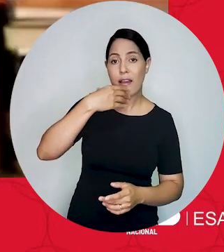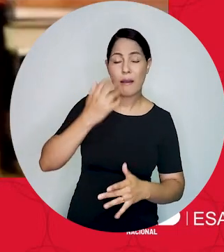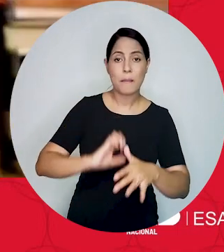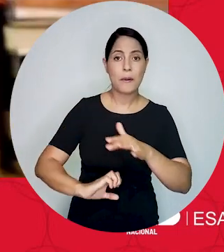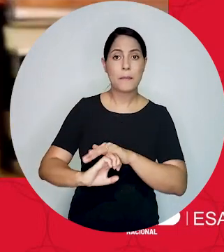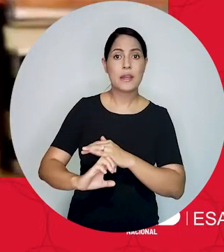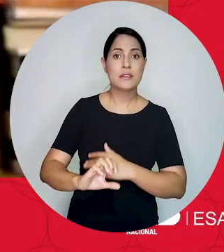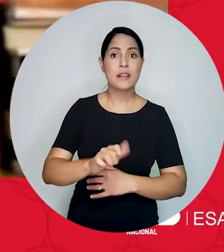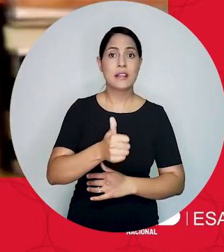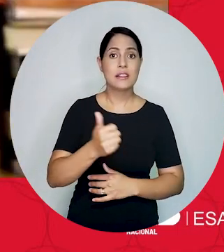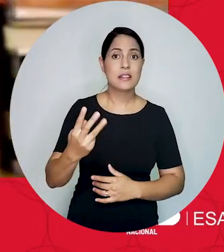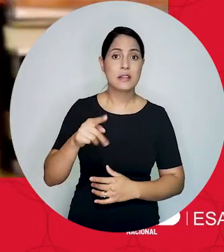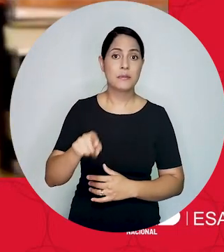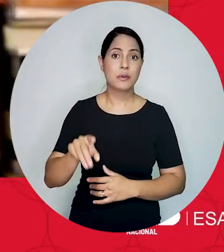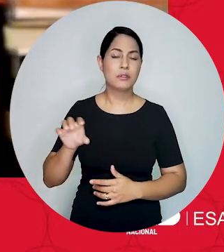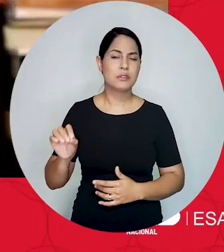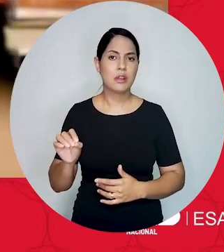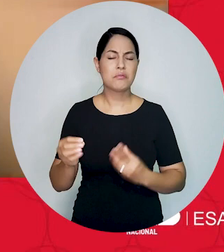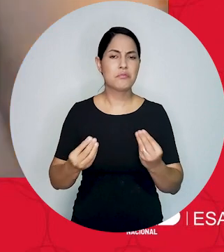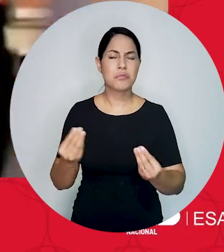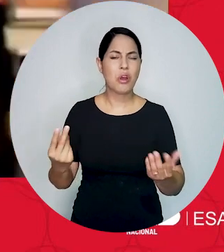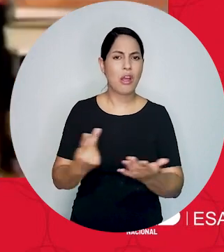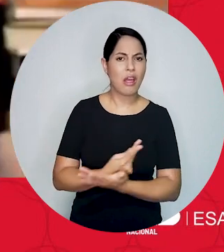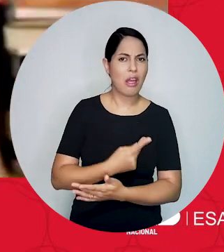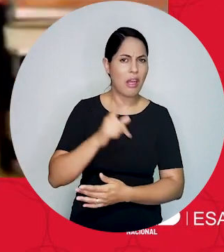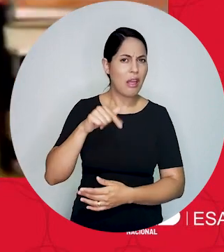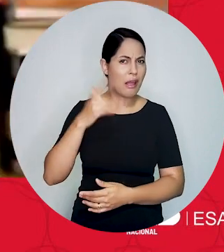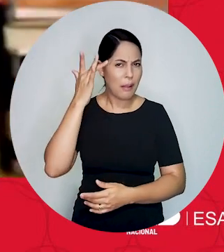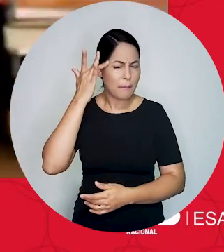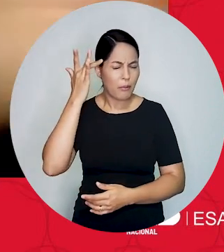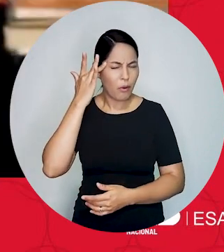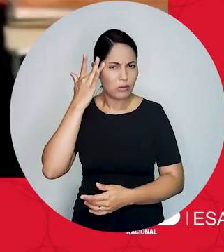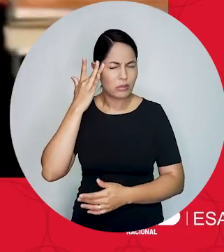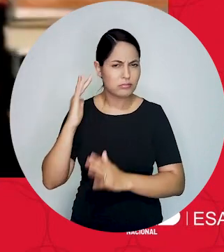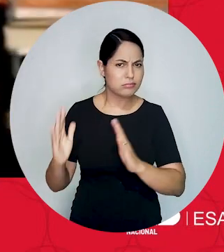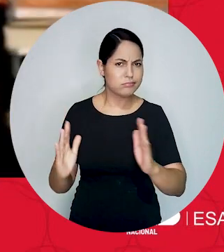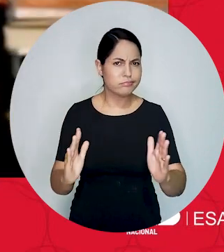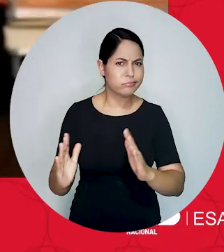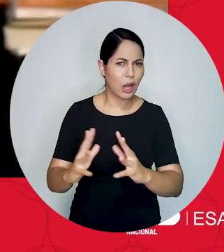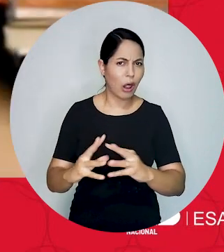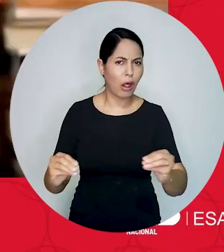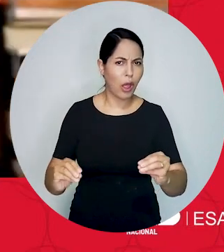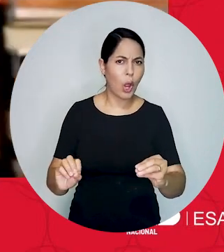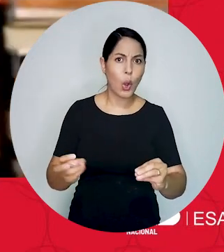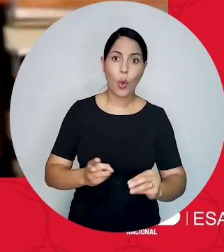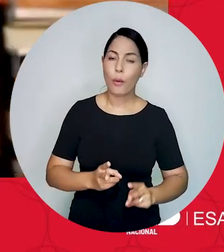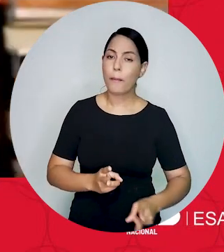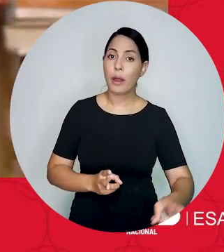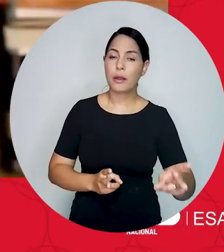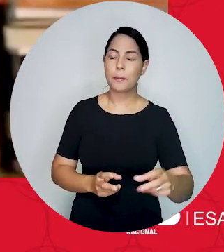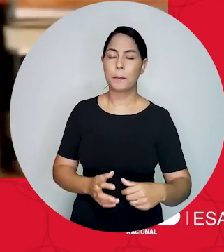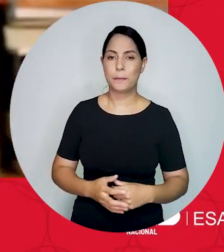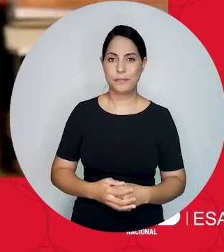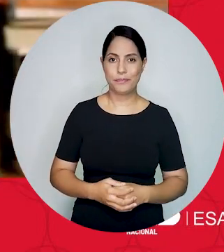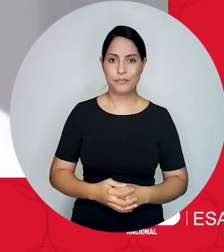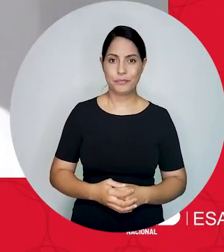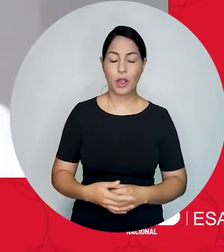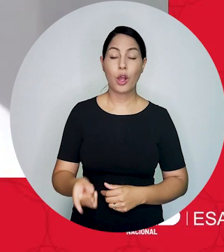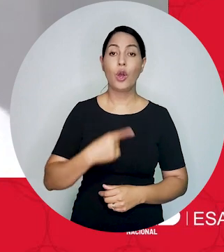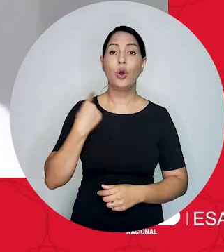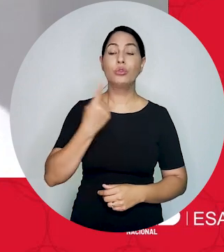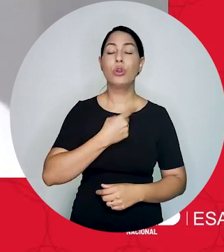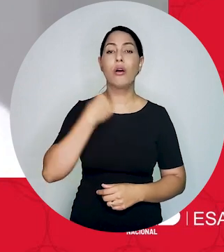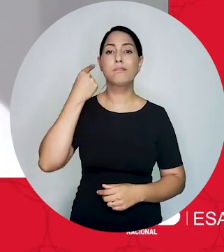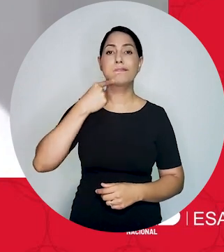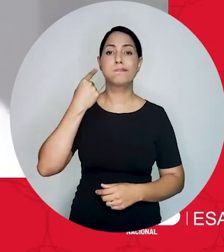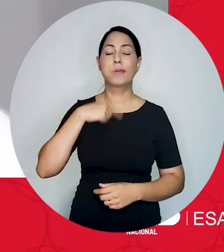Apple já está em 13, né? Por que não criar um número aleatório aí? Isso é moda? É algo passageiro ou veio para ficar? Como